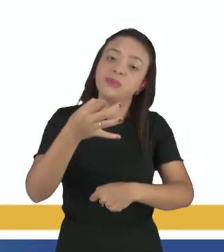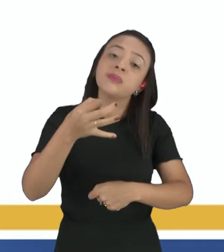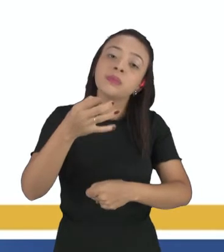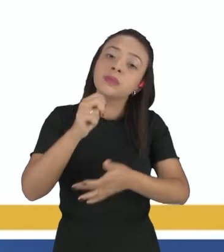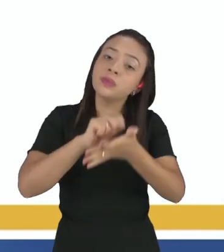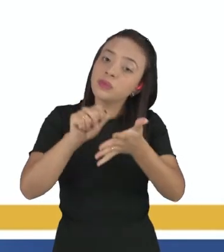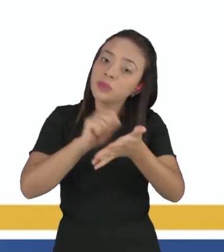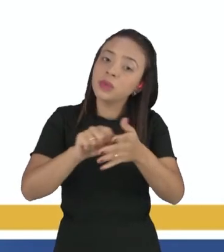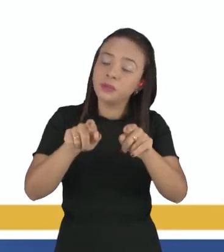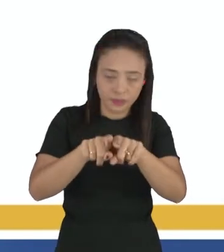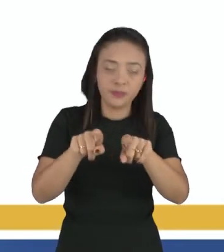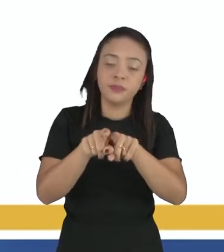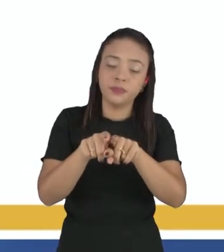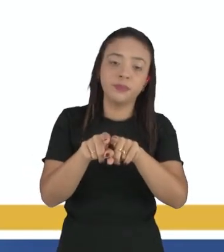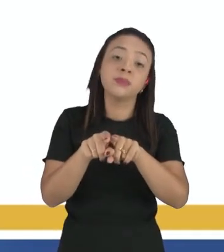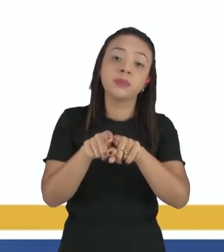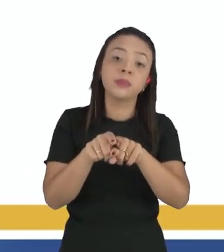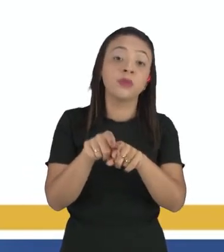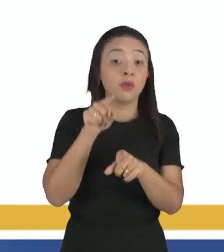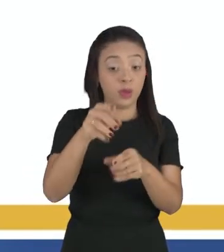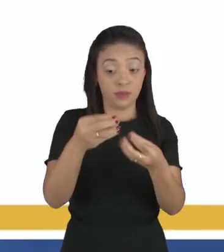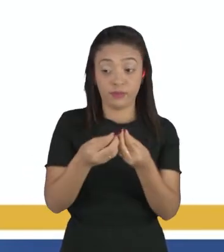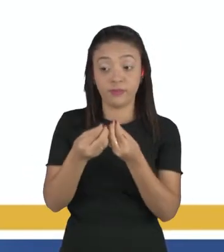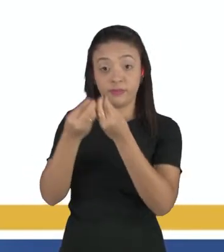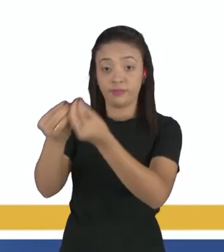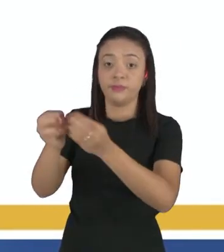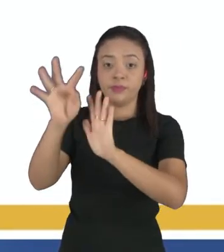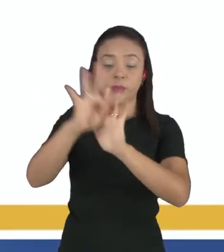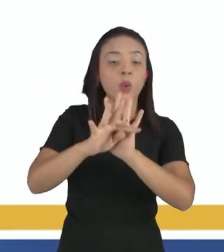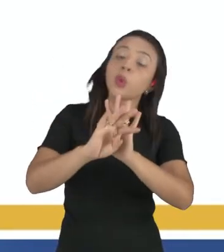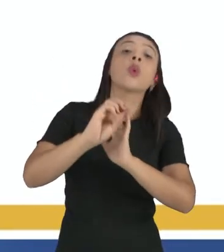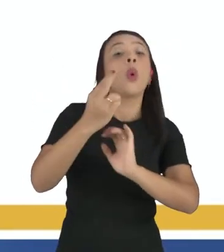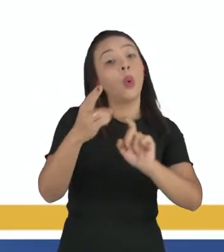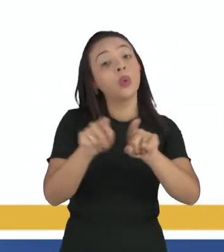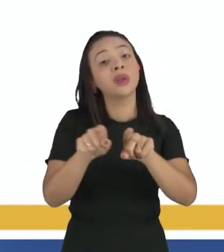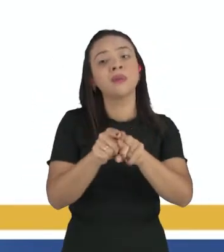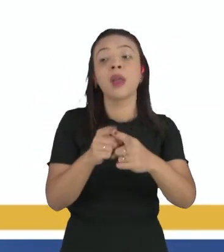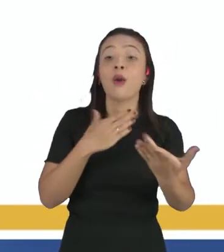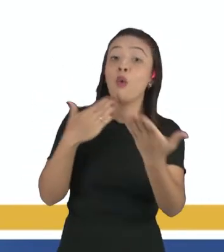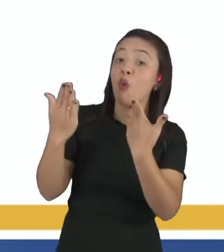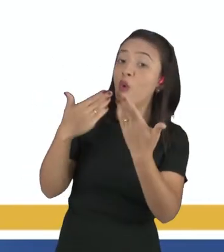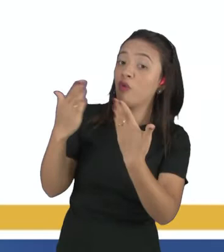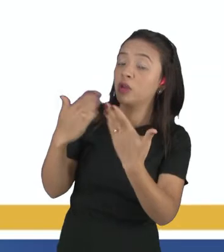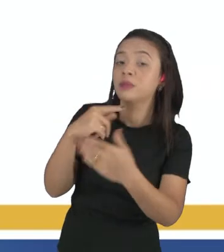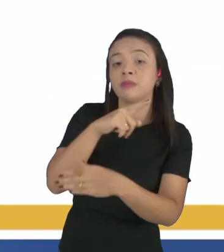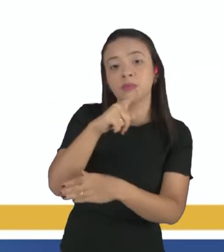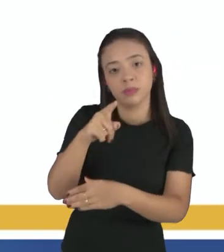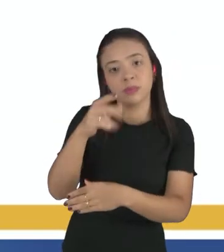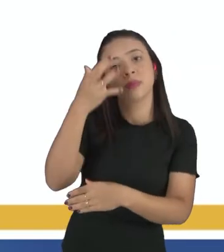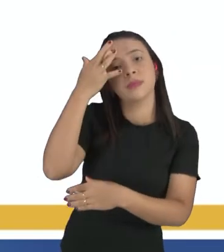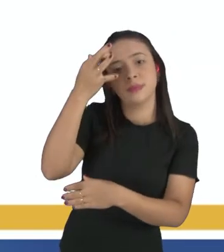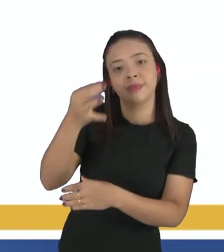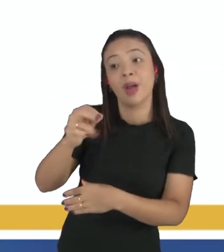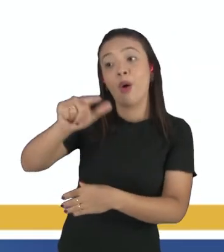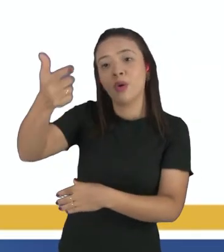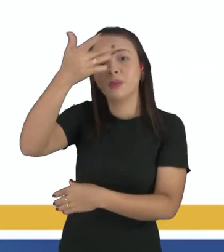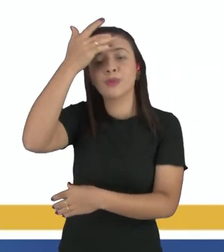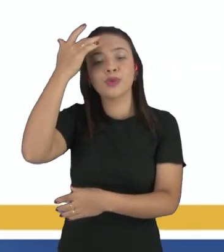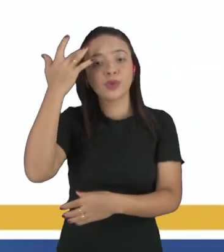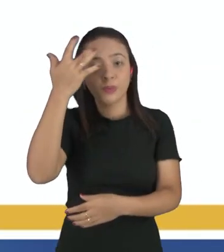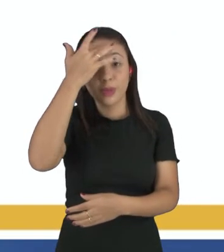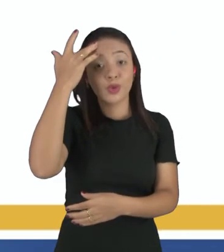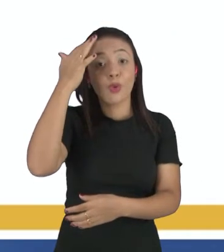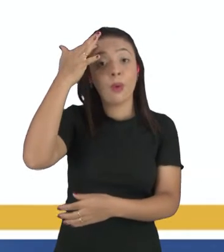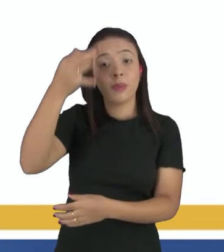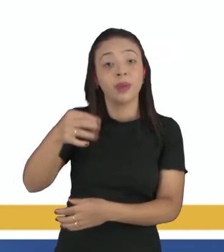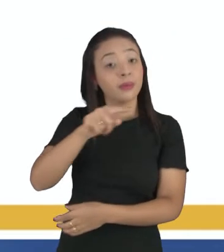e quando você chegar a entregar o seu texto ou falar com alguém, você possa ser bem entendido. Então, aqui são só algumas